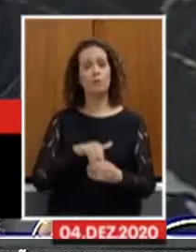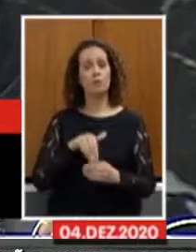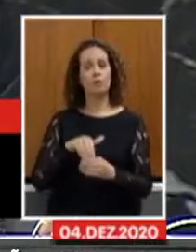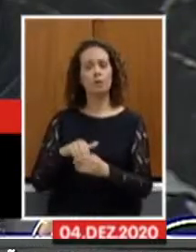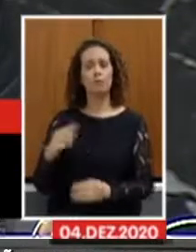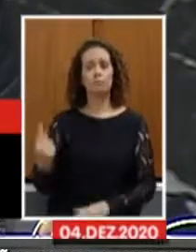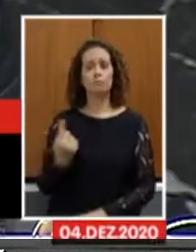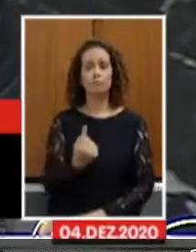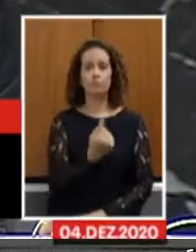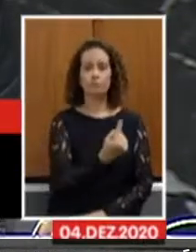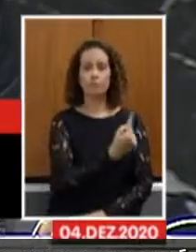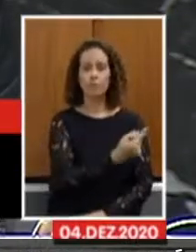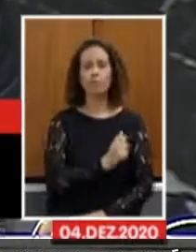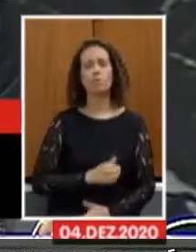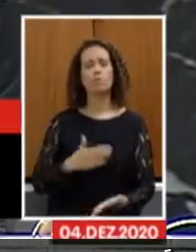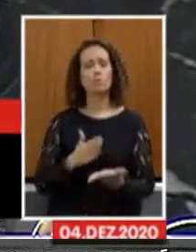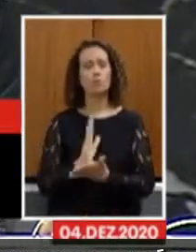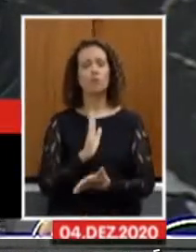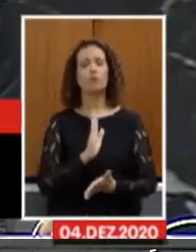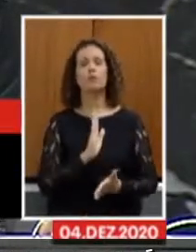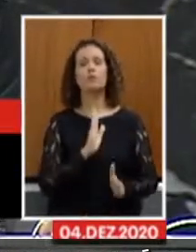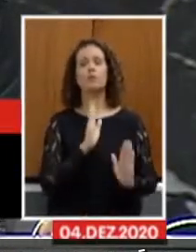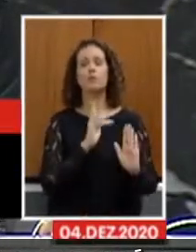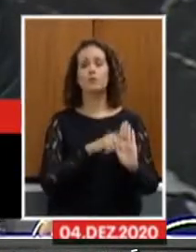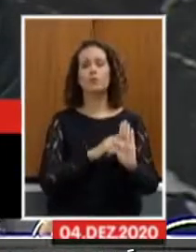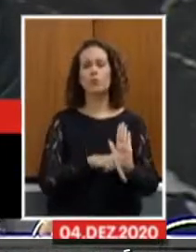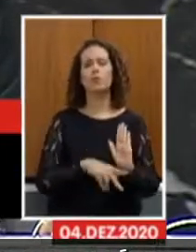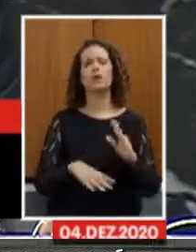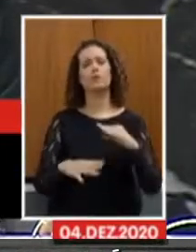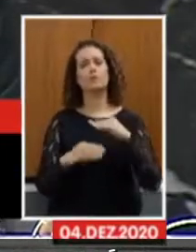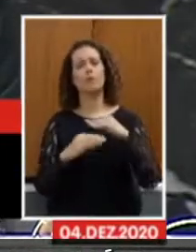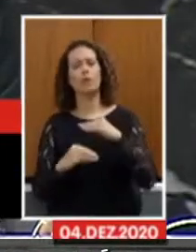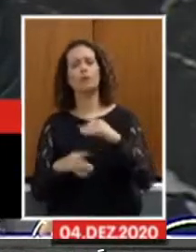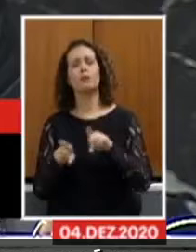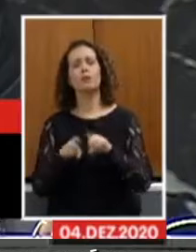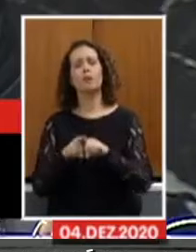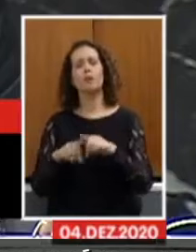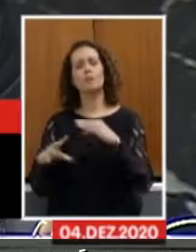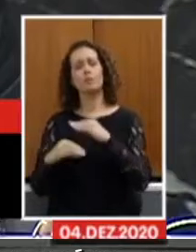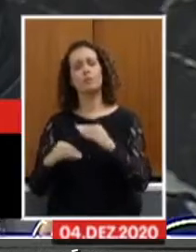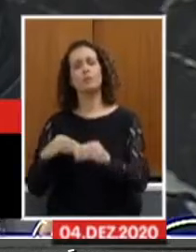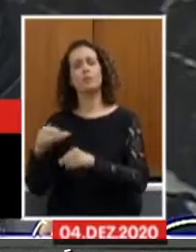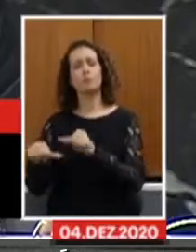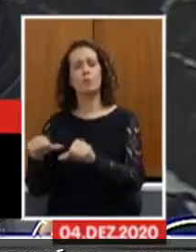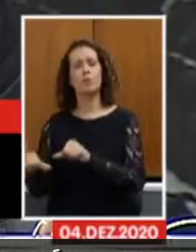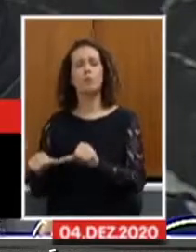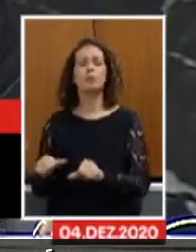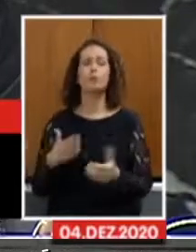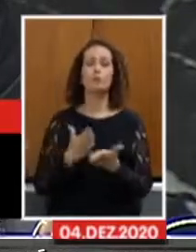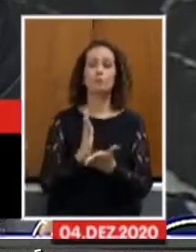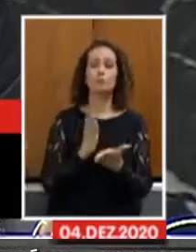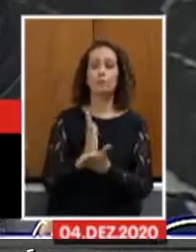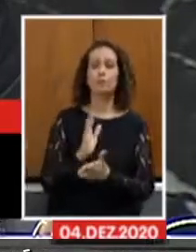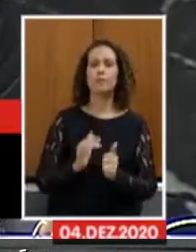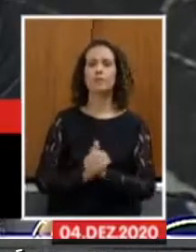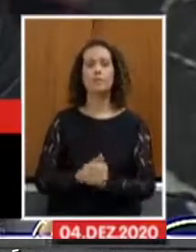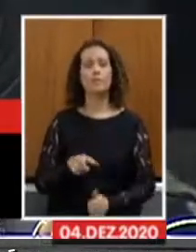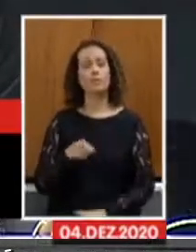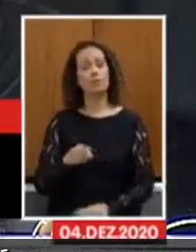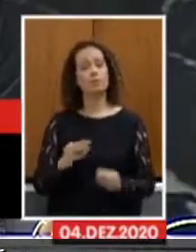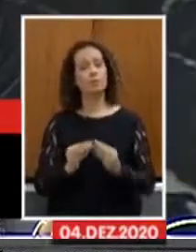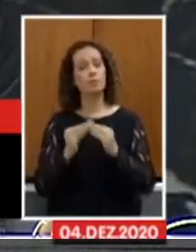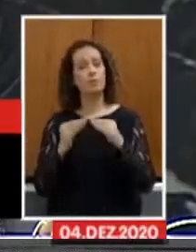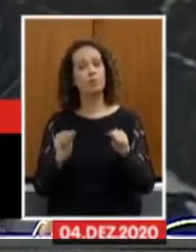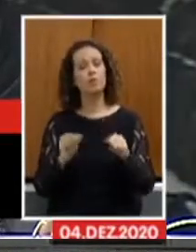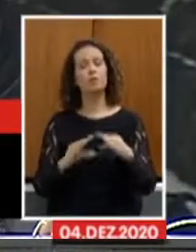um por sua vez, sendo aprovados o projeto, salvo emenda, subemenda e destaque, e as emendas e subemenda com parecer pela aprovação, esta prejudicando